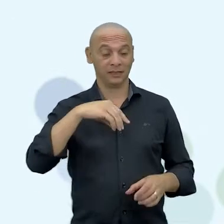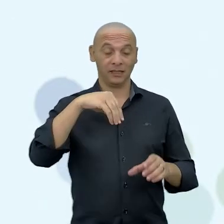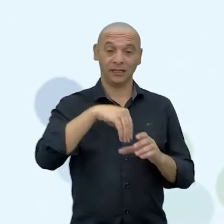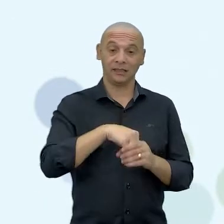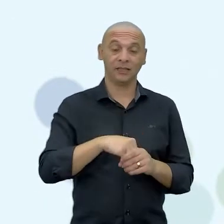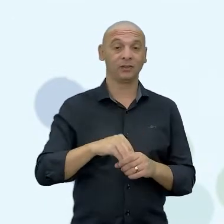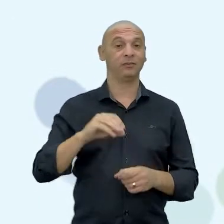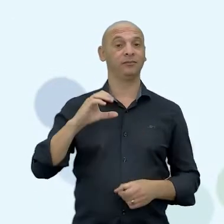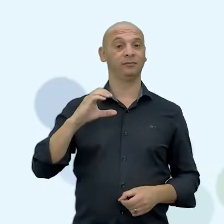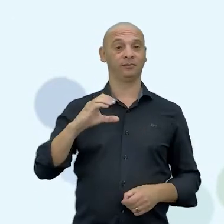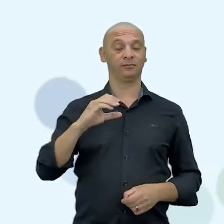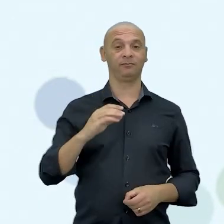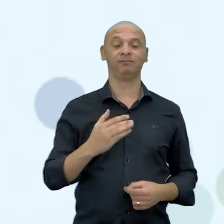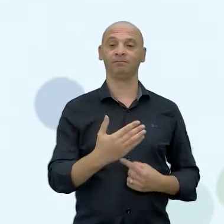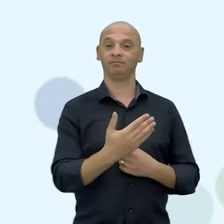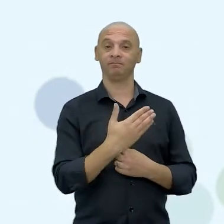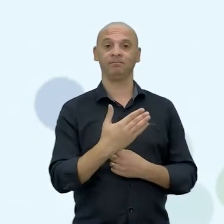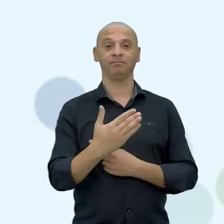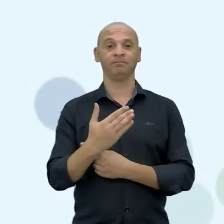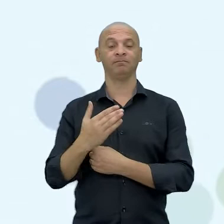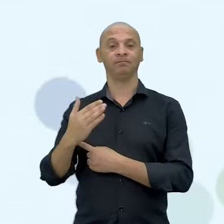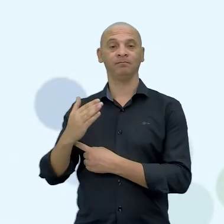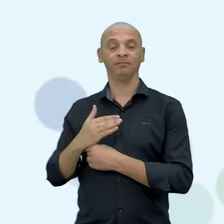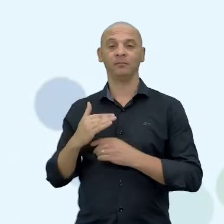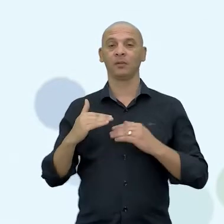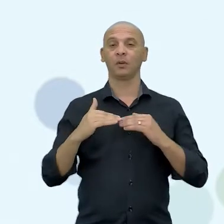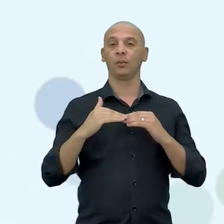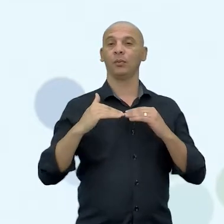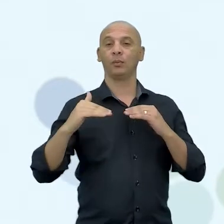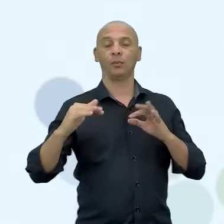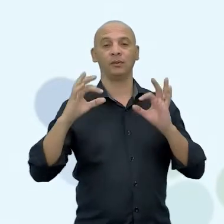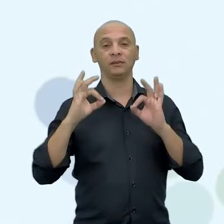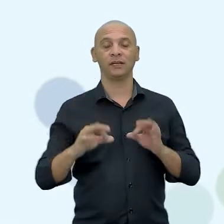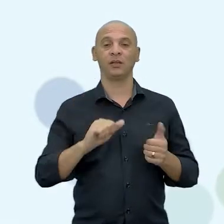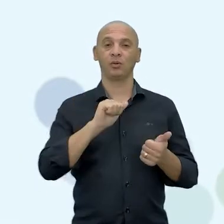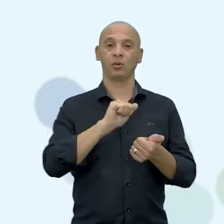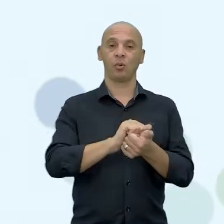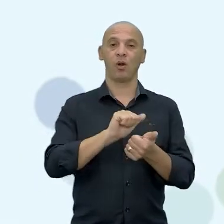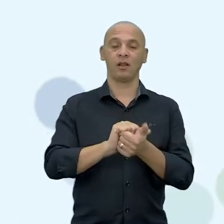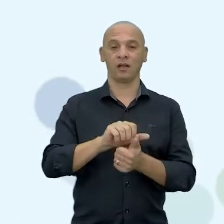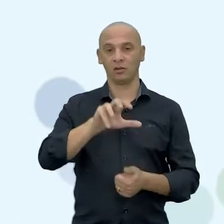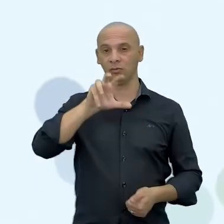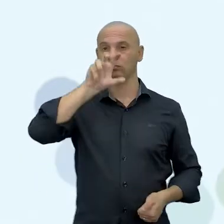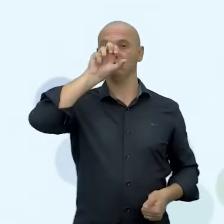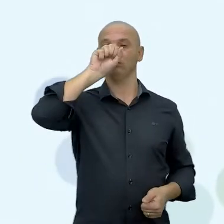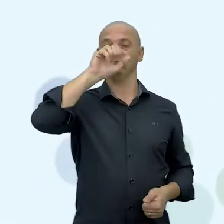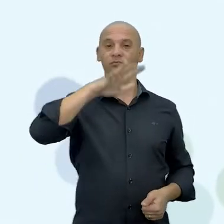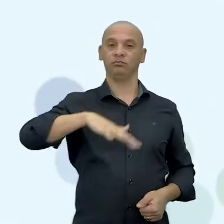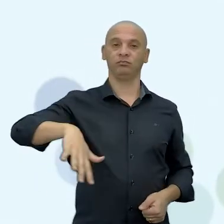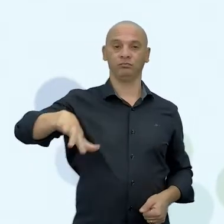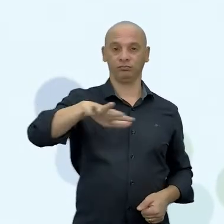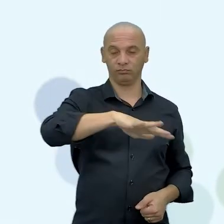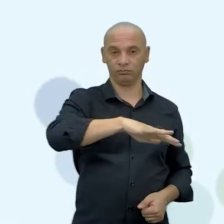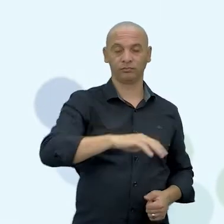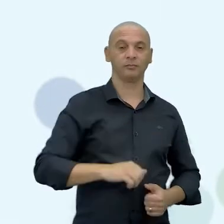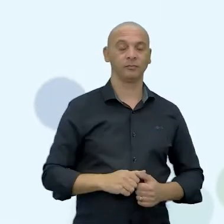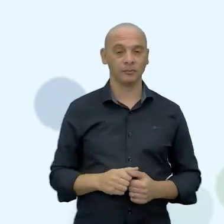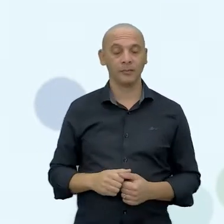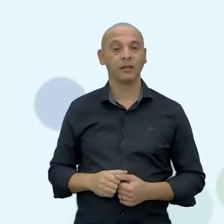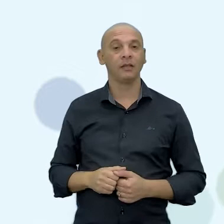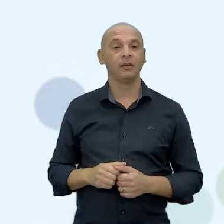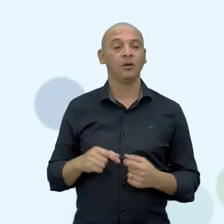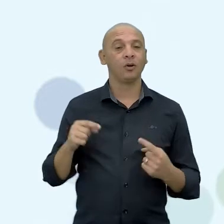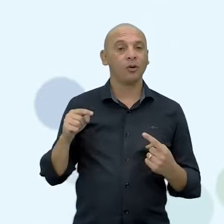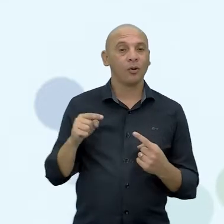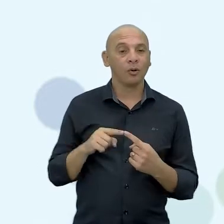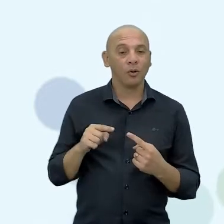Terra. Eles podem ajudar a regular a qualidade do ar e a emissão de gases de efeito estufa através